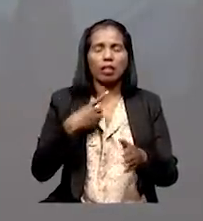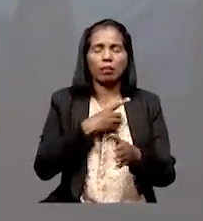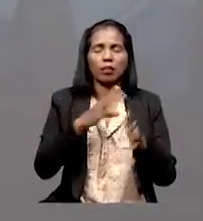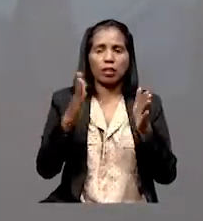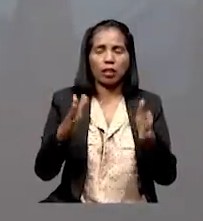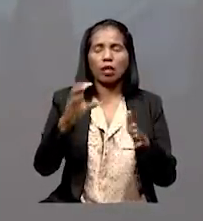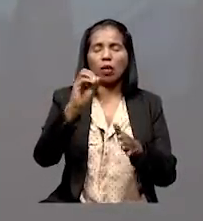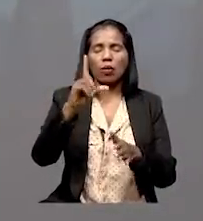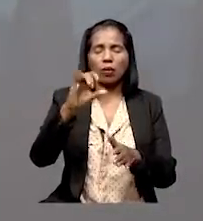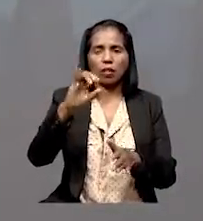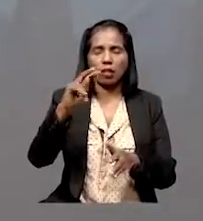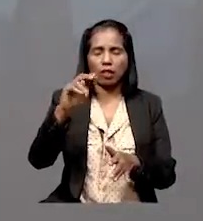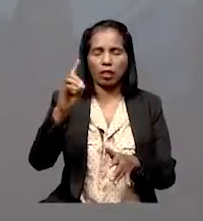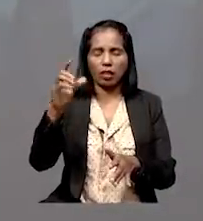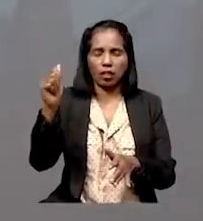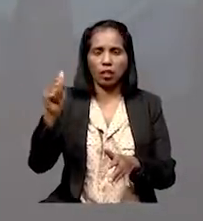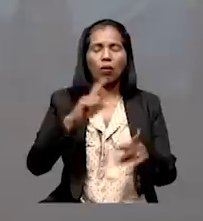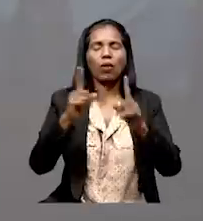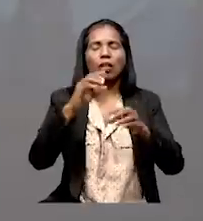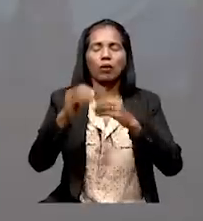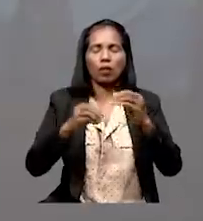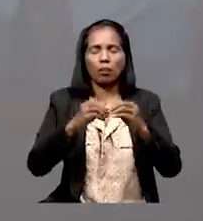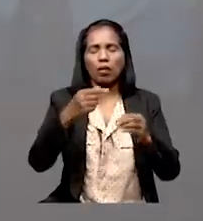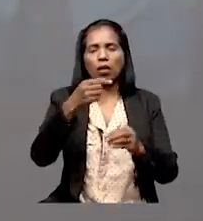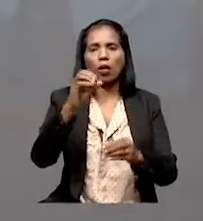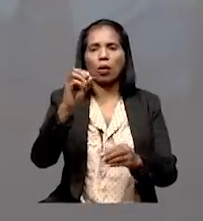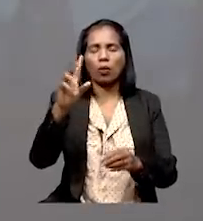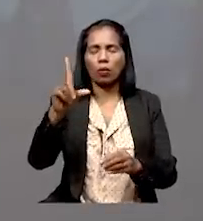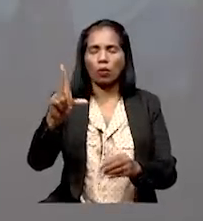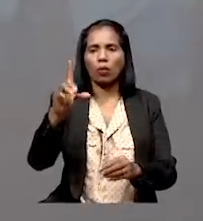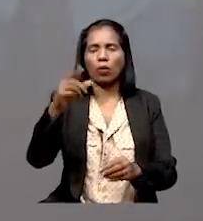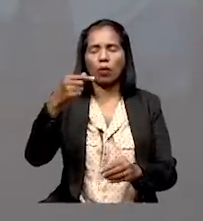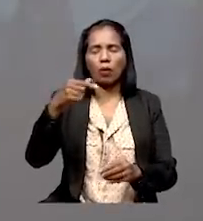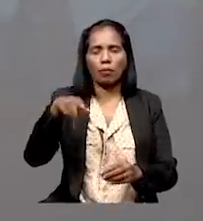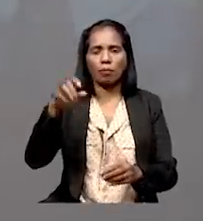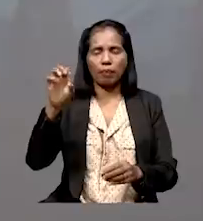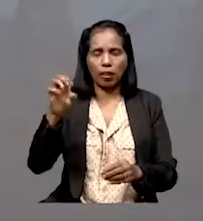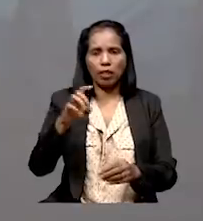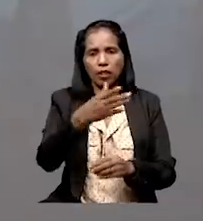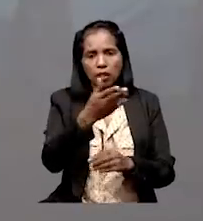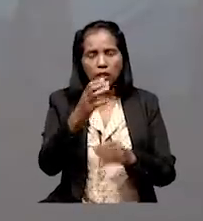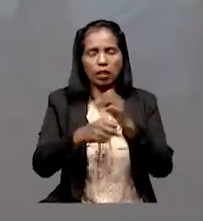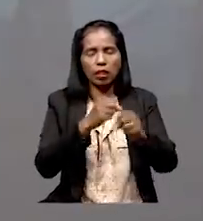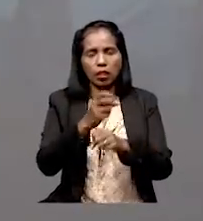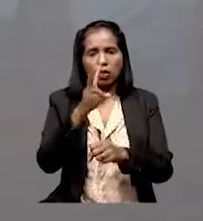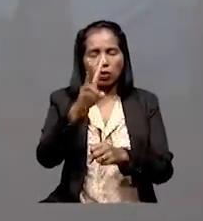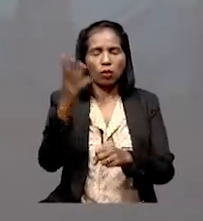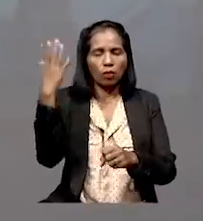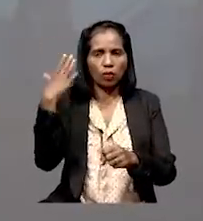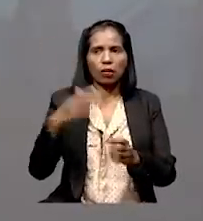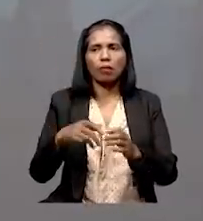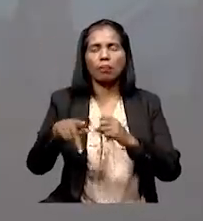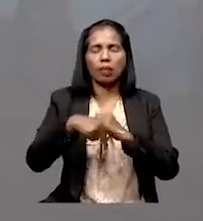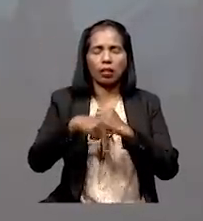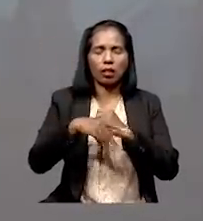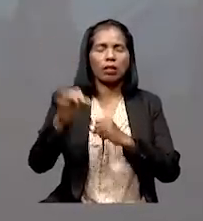golpe ni. Tiada ruang kotor kuli untuk itu bocor ceram hal golpe asal tu puder ni. Tapi itu bocor ceram hal golpe ni. Fertilin PLP